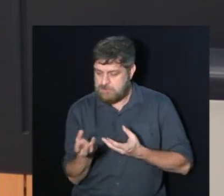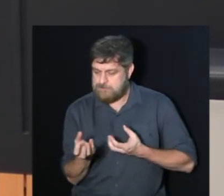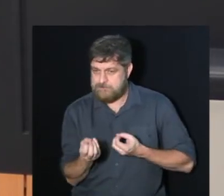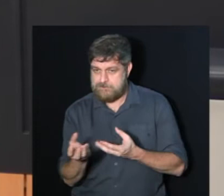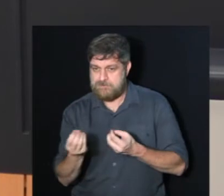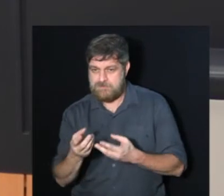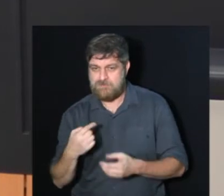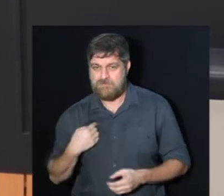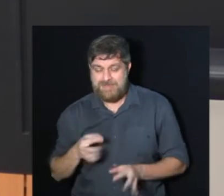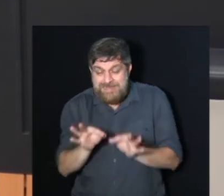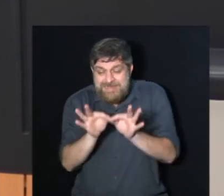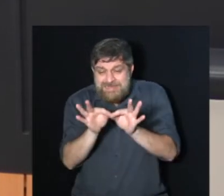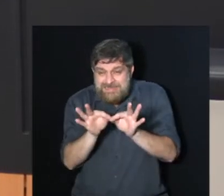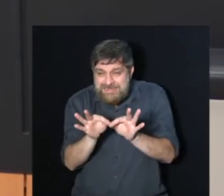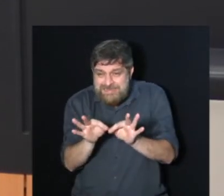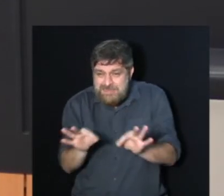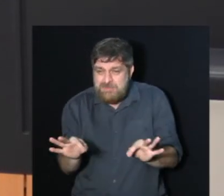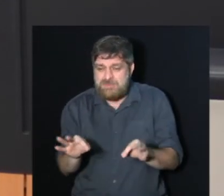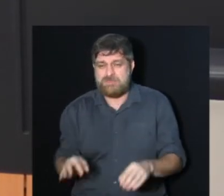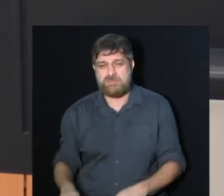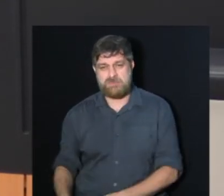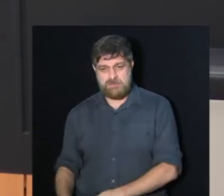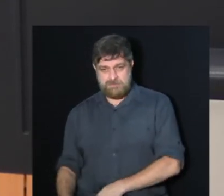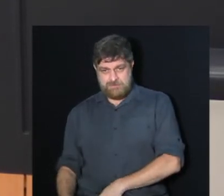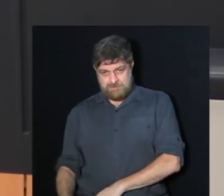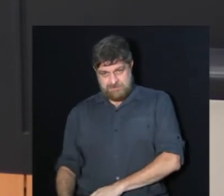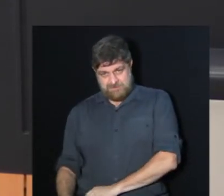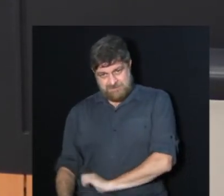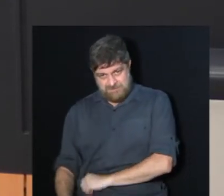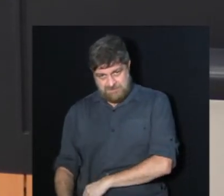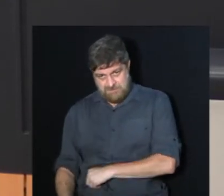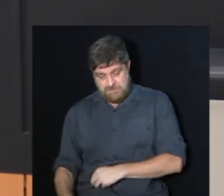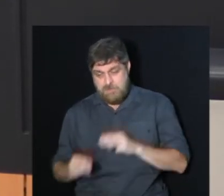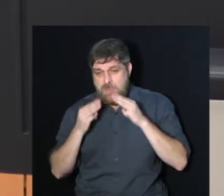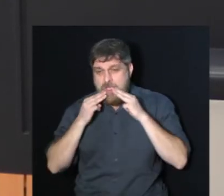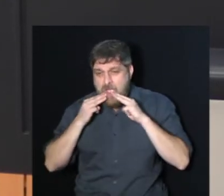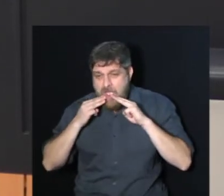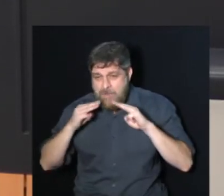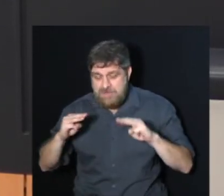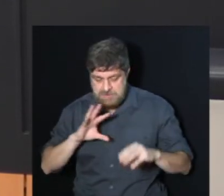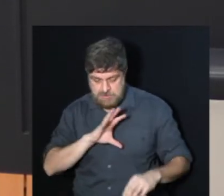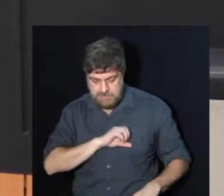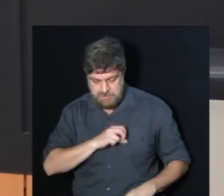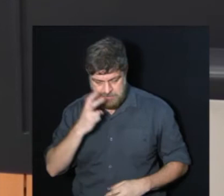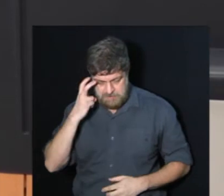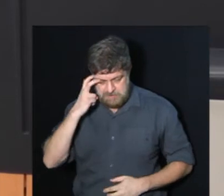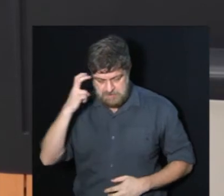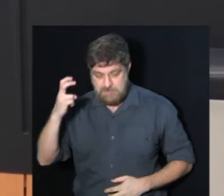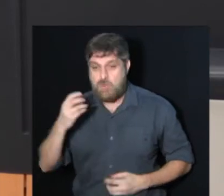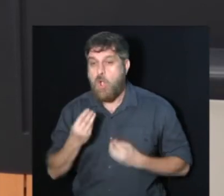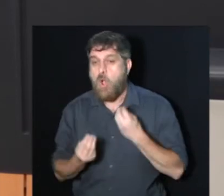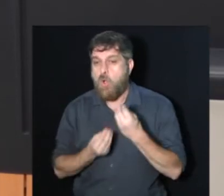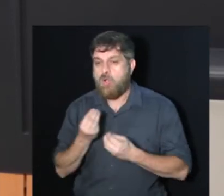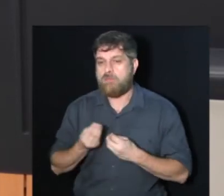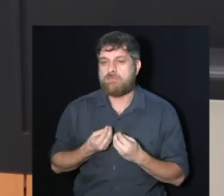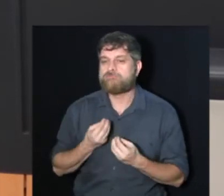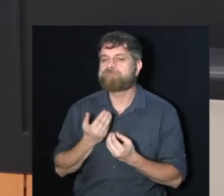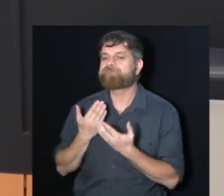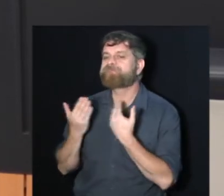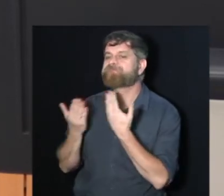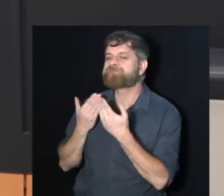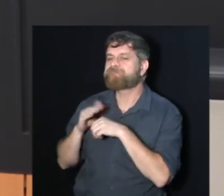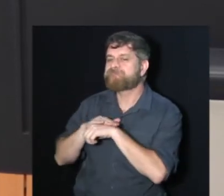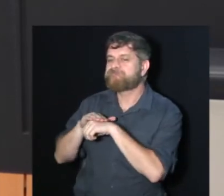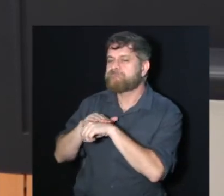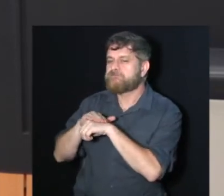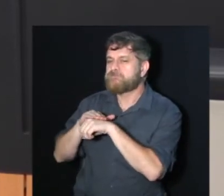de simplicidade. E essa máxima, essas mensagens de amor e sabedoria, elas são trazidas através de conversa, que